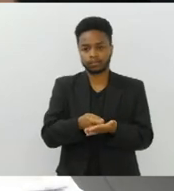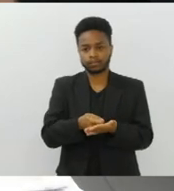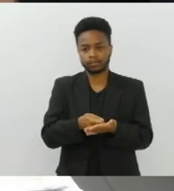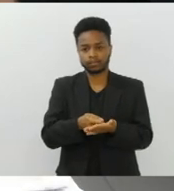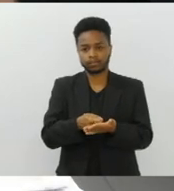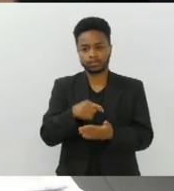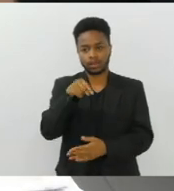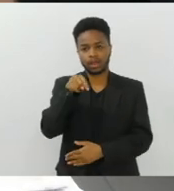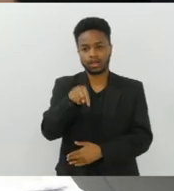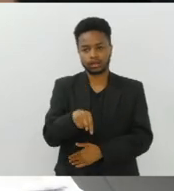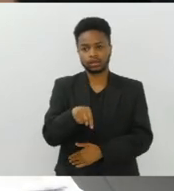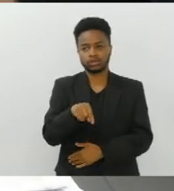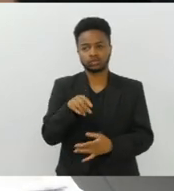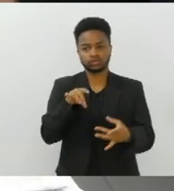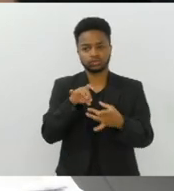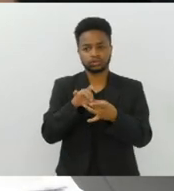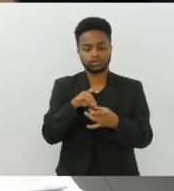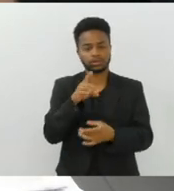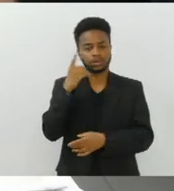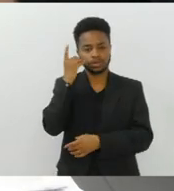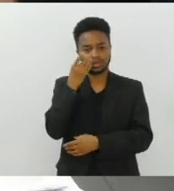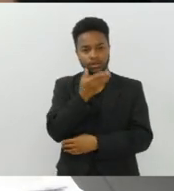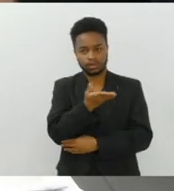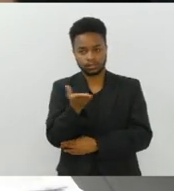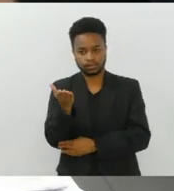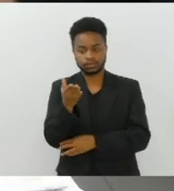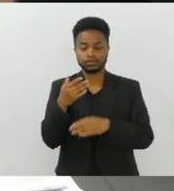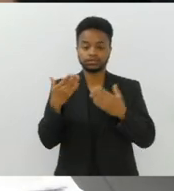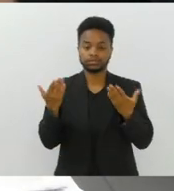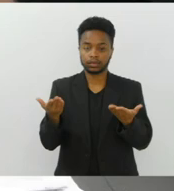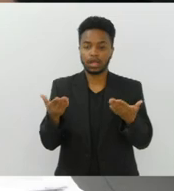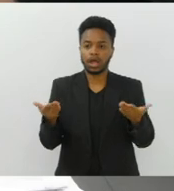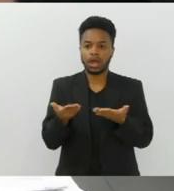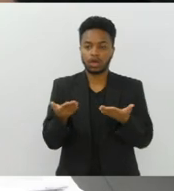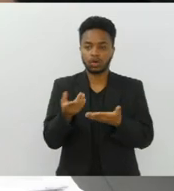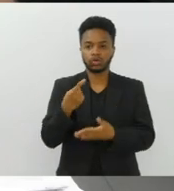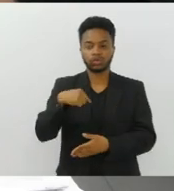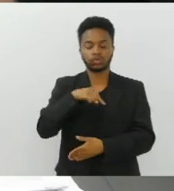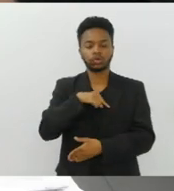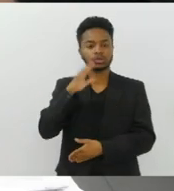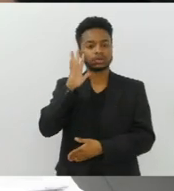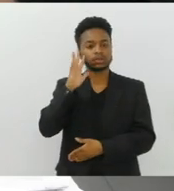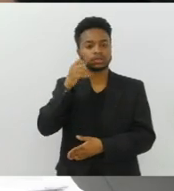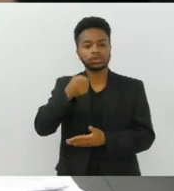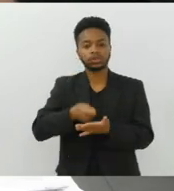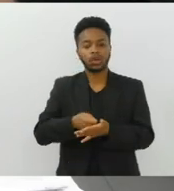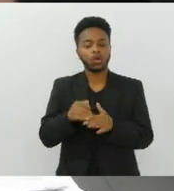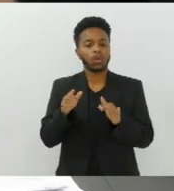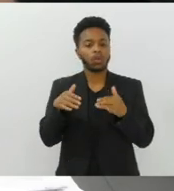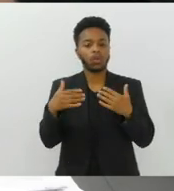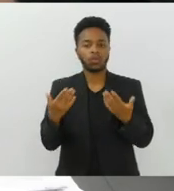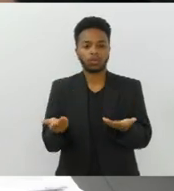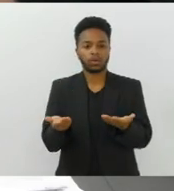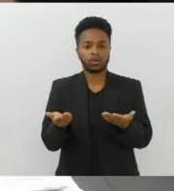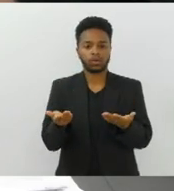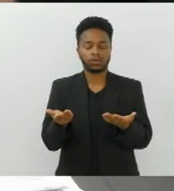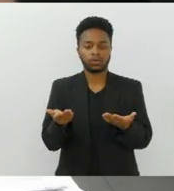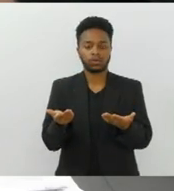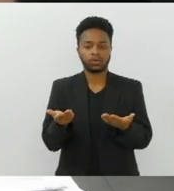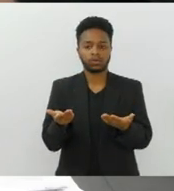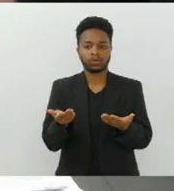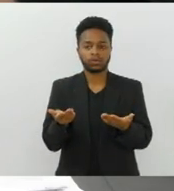aqui com os deputados, não é? Então, inicialmente, vamos fazer aqui a deliberação de quais serão